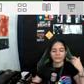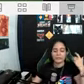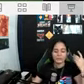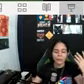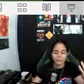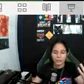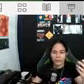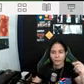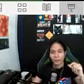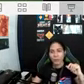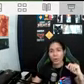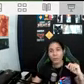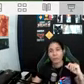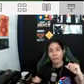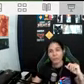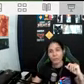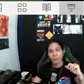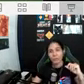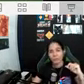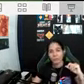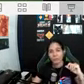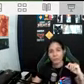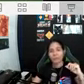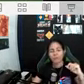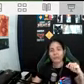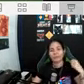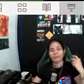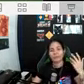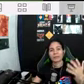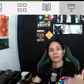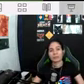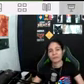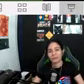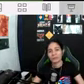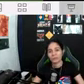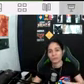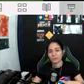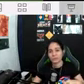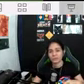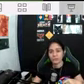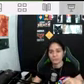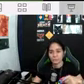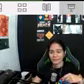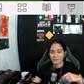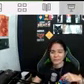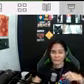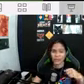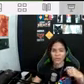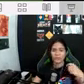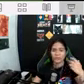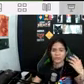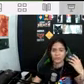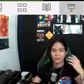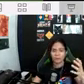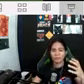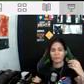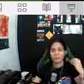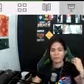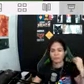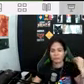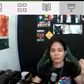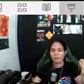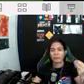pensando, né, desenvolvendo uma pergunta para tentar fazer com que a gente tenha a nossa pesquisa aí. A gente já falou